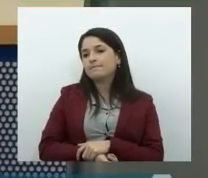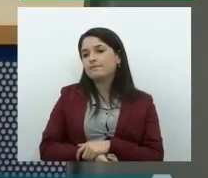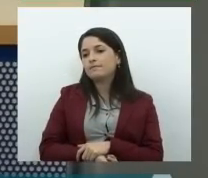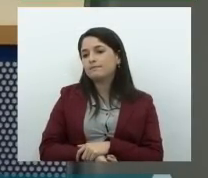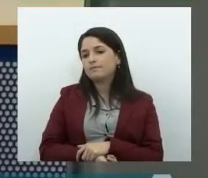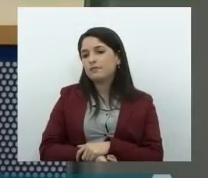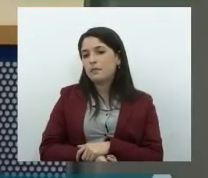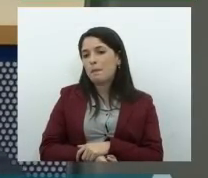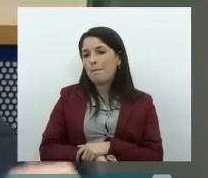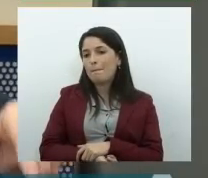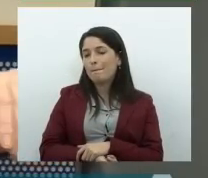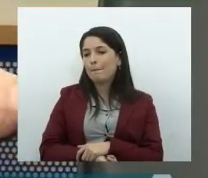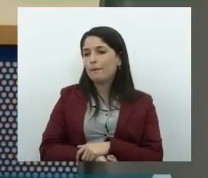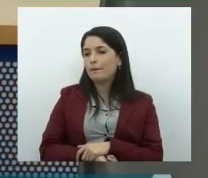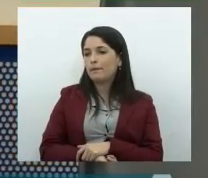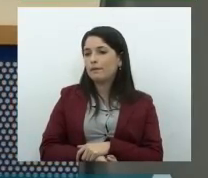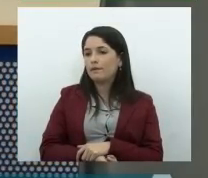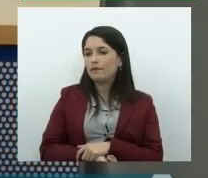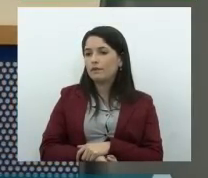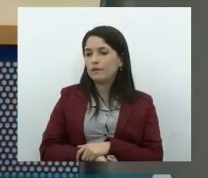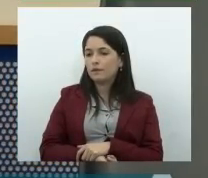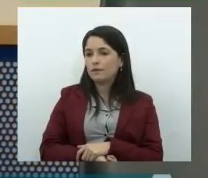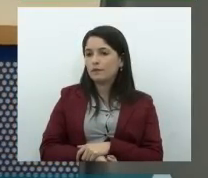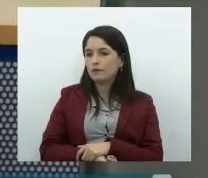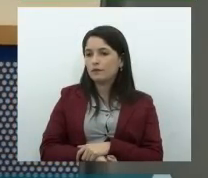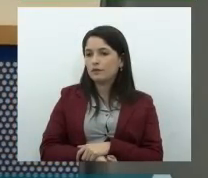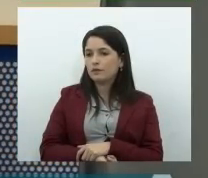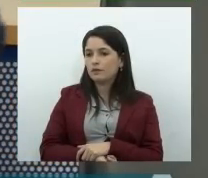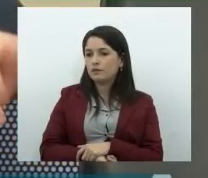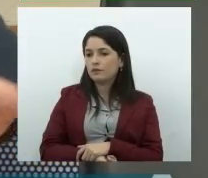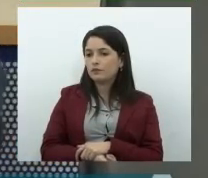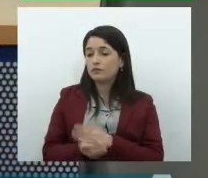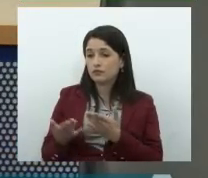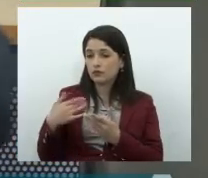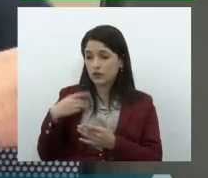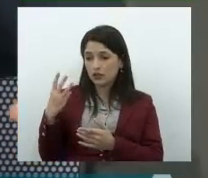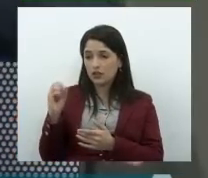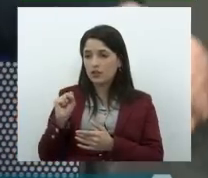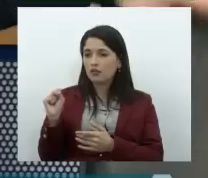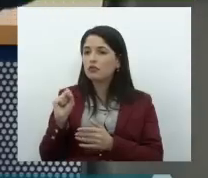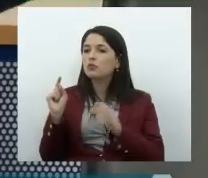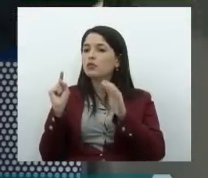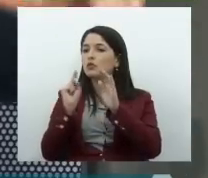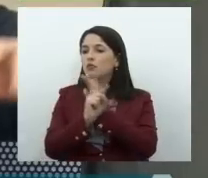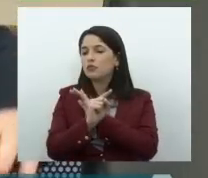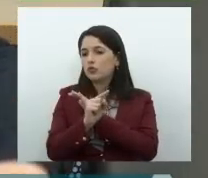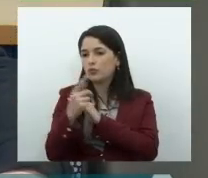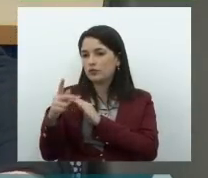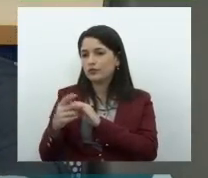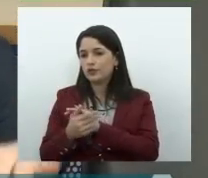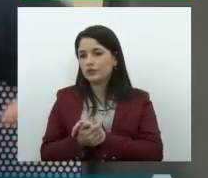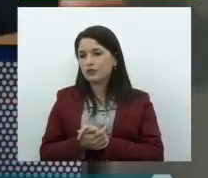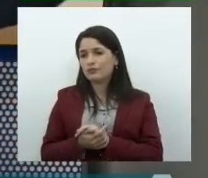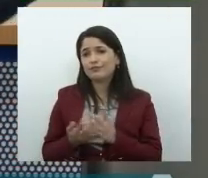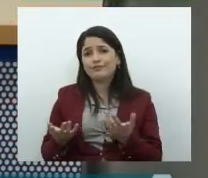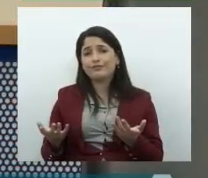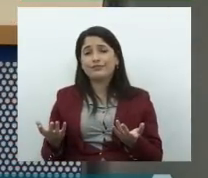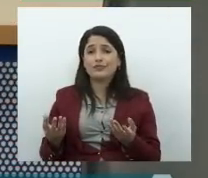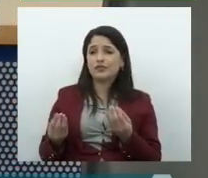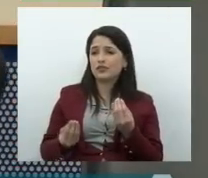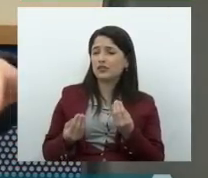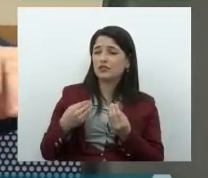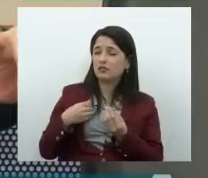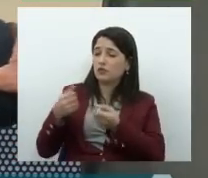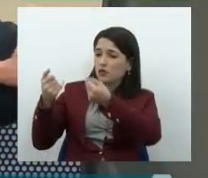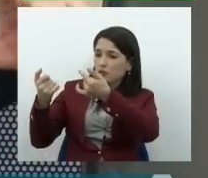Candidato Albertão, o senhor tem 30 segundos para a pergunta para o candidato Wagner Freitas, por favor. Wagner Freitas, puxa vida, o que, que eu posso falar para